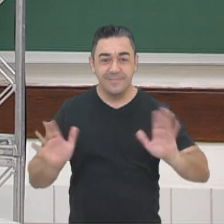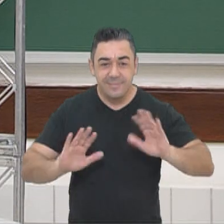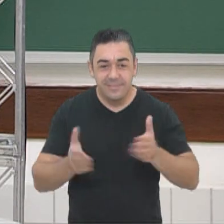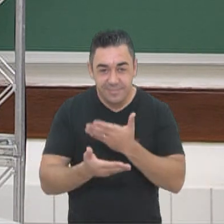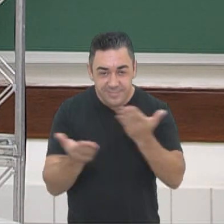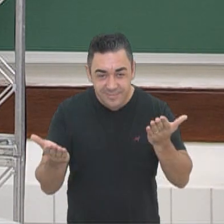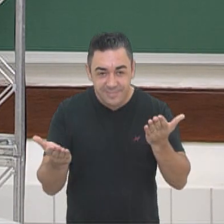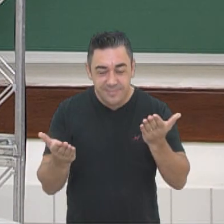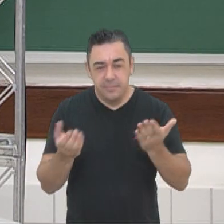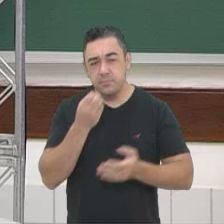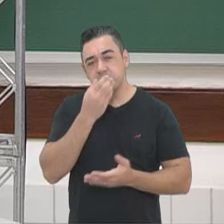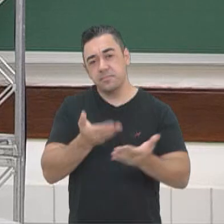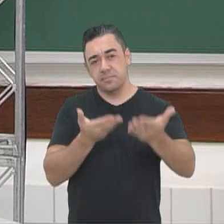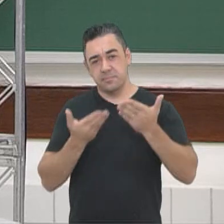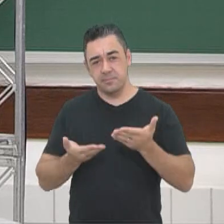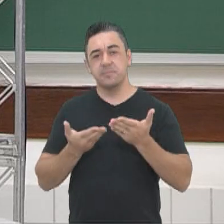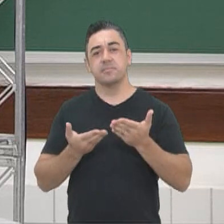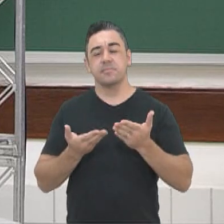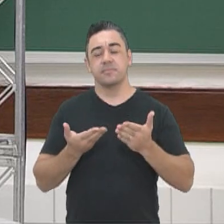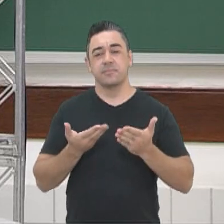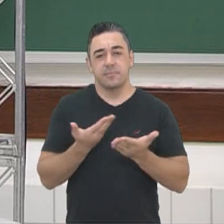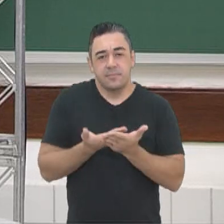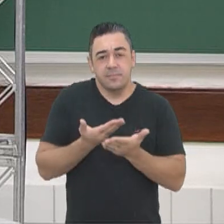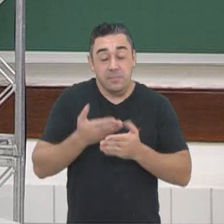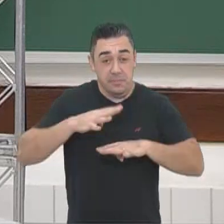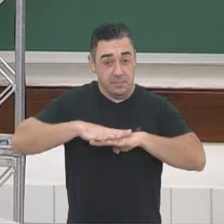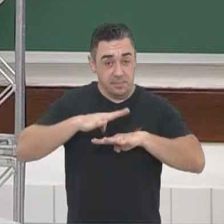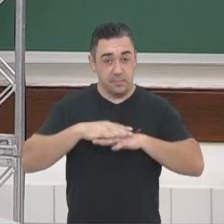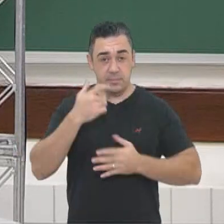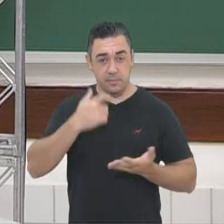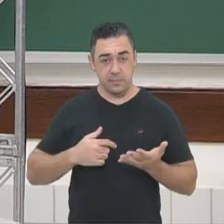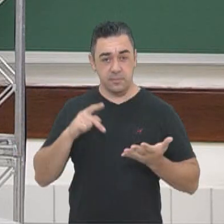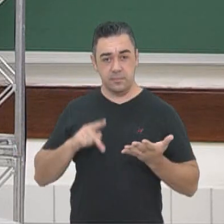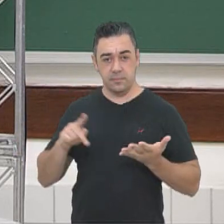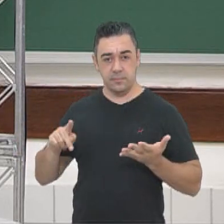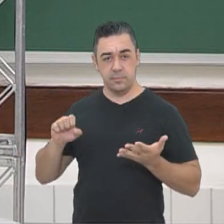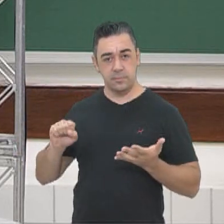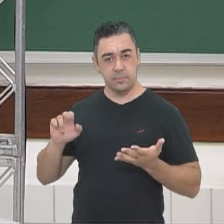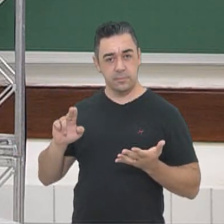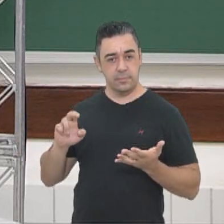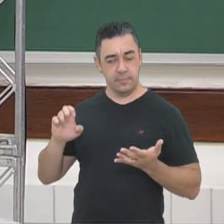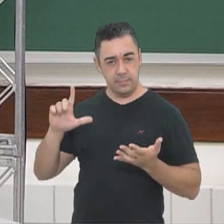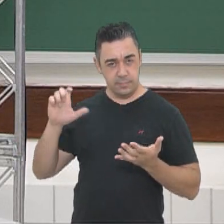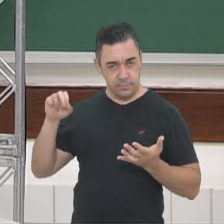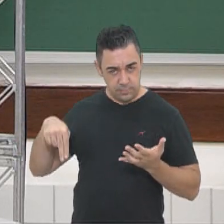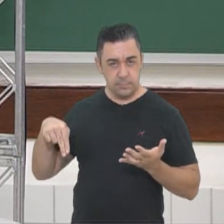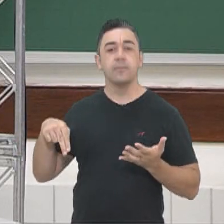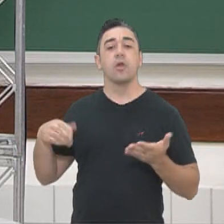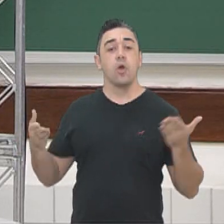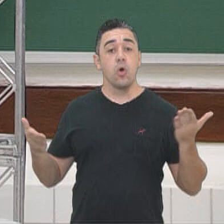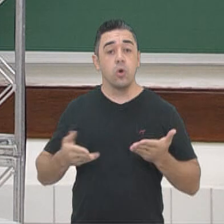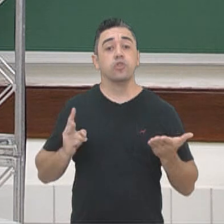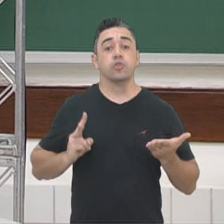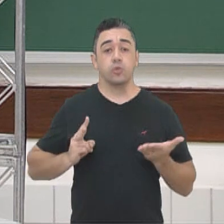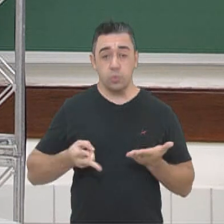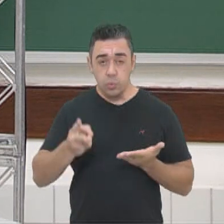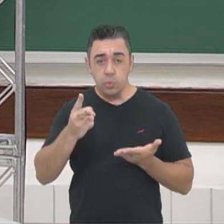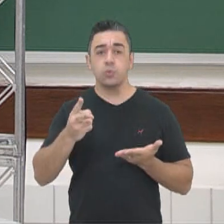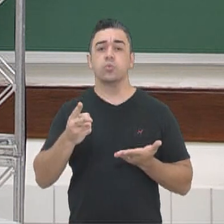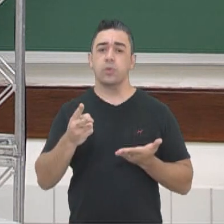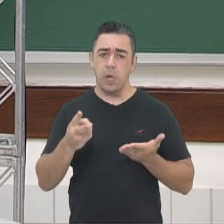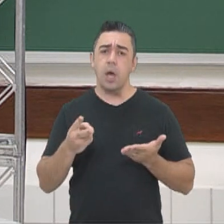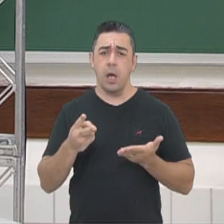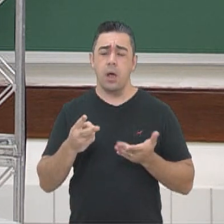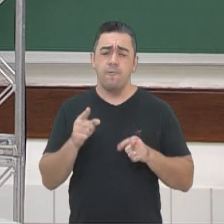Olá, pessoal! Bem-vindos a mais uma aula de matemática. Eu sou a professora Suelen Rodrigues e hoje nós vamos continuar a nossa sequência